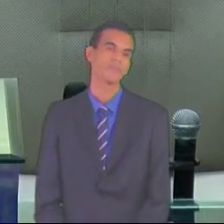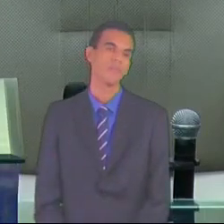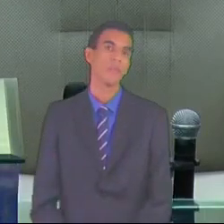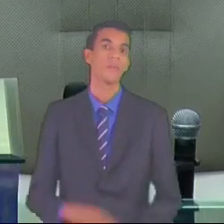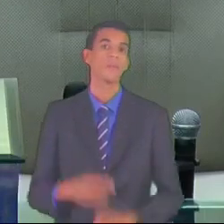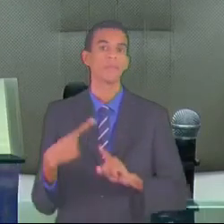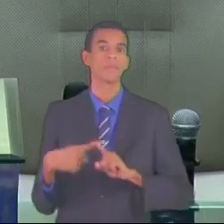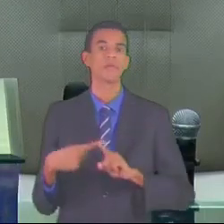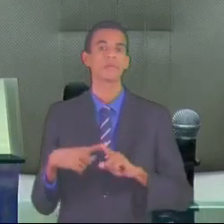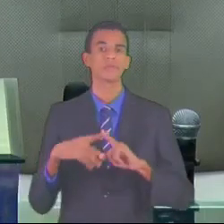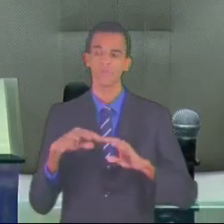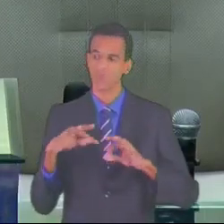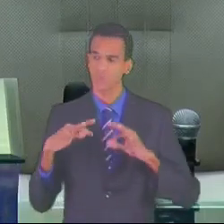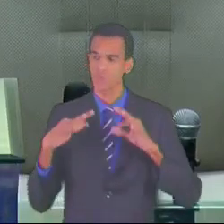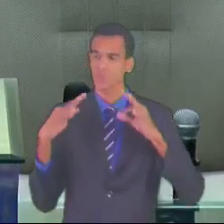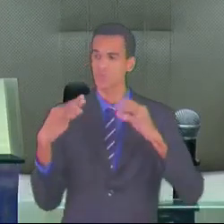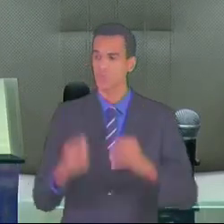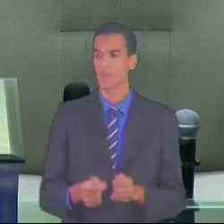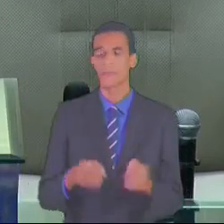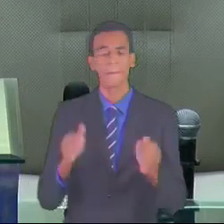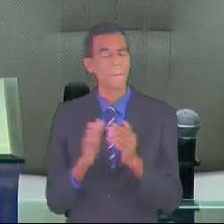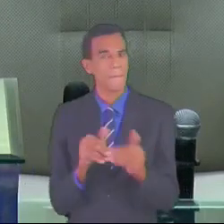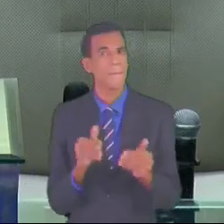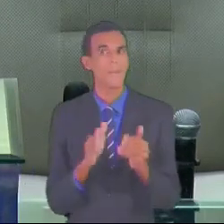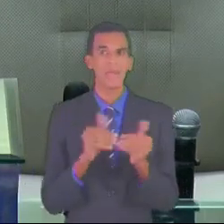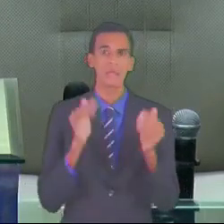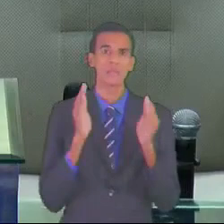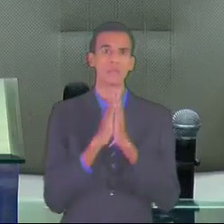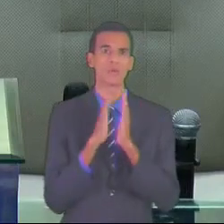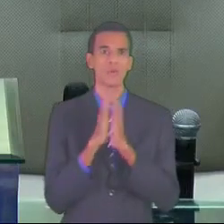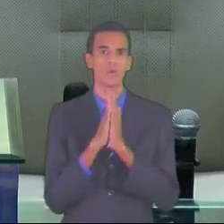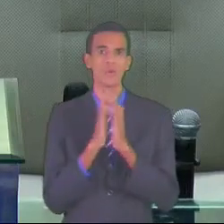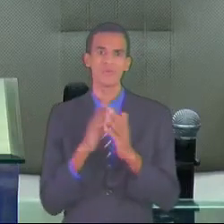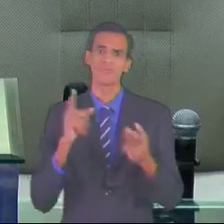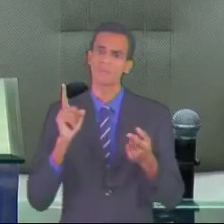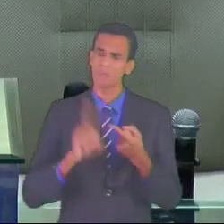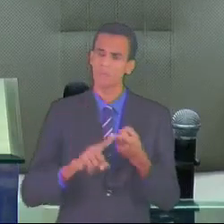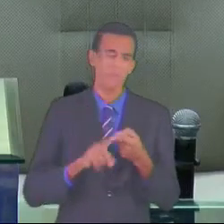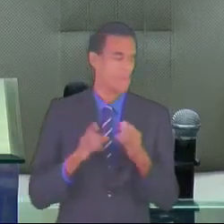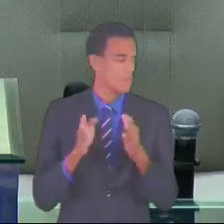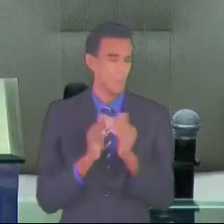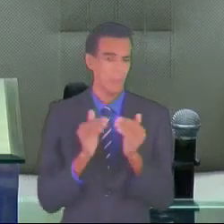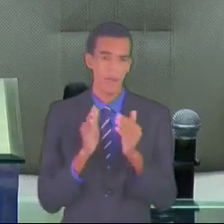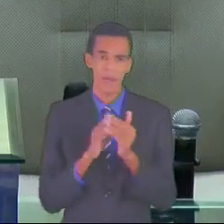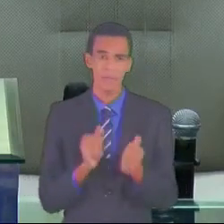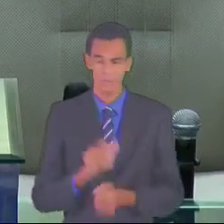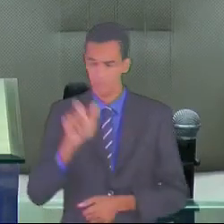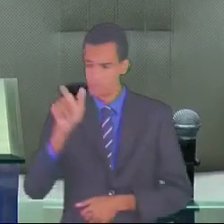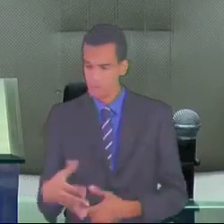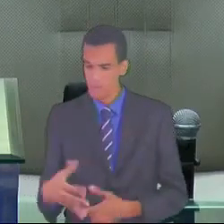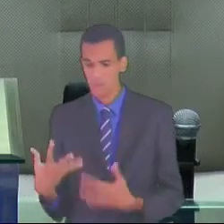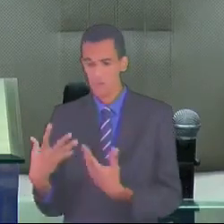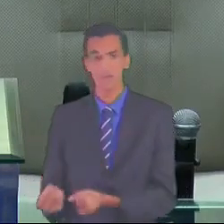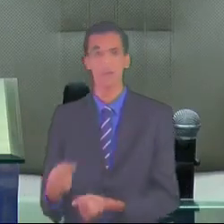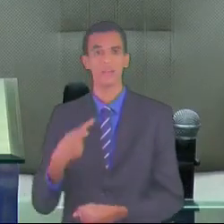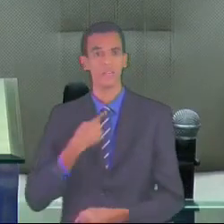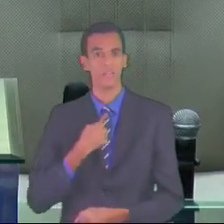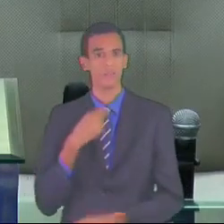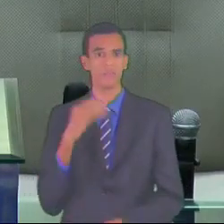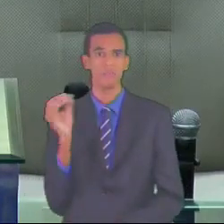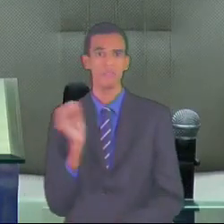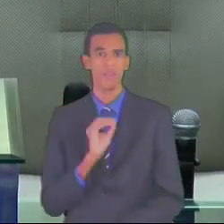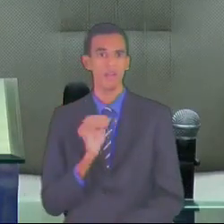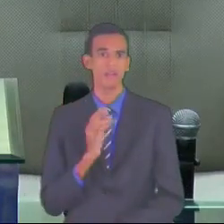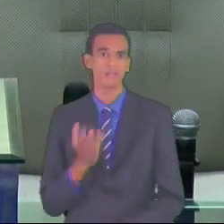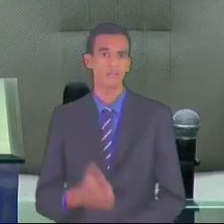Porque todas as vezes que se pede oração, eu também peço, alguém recebe e eu não recebo.